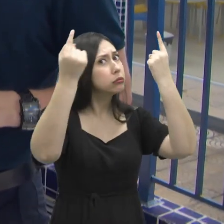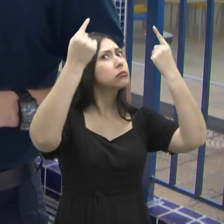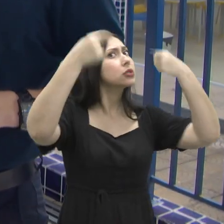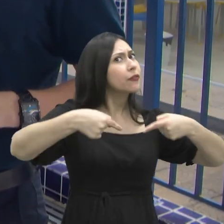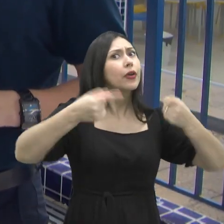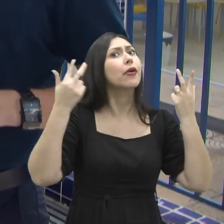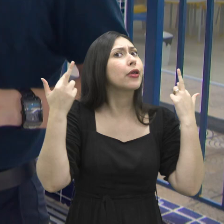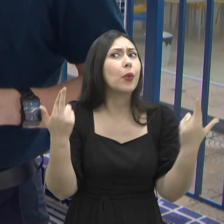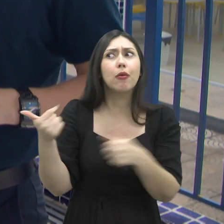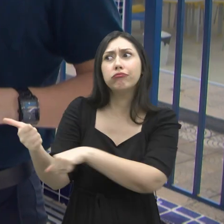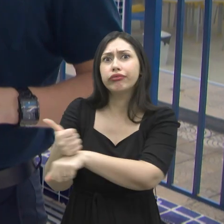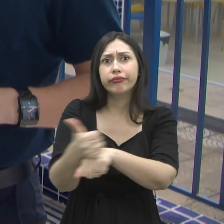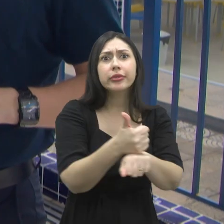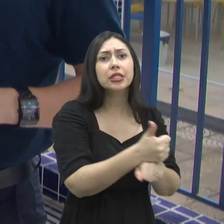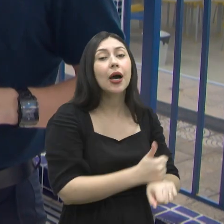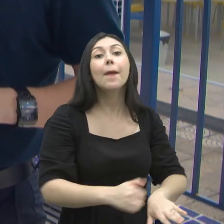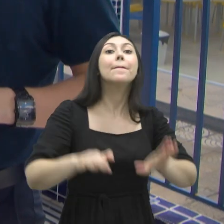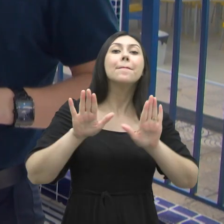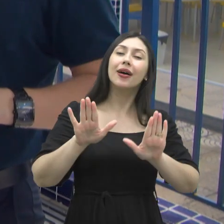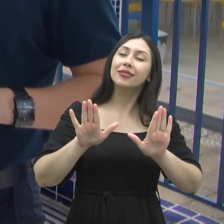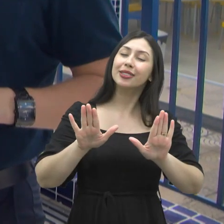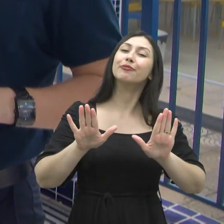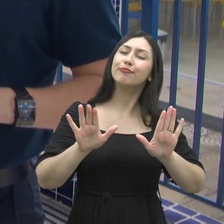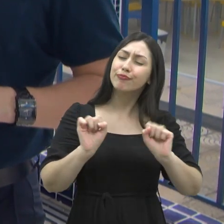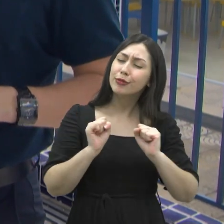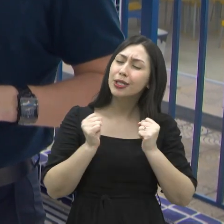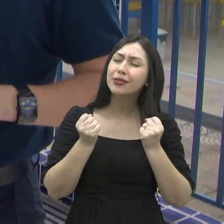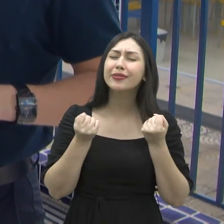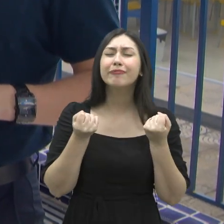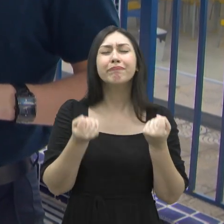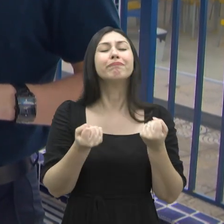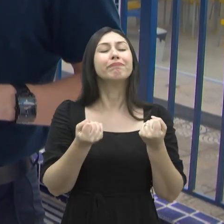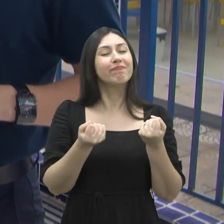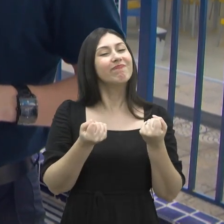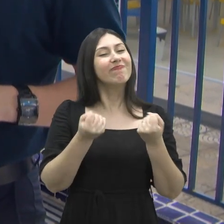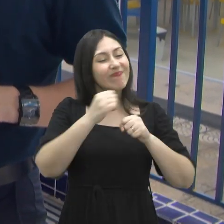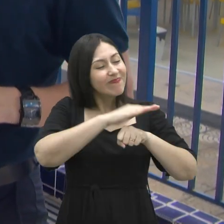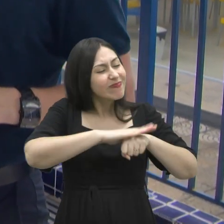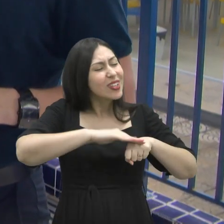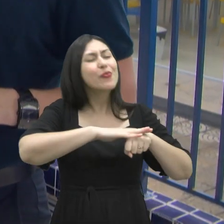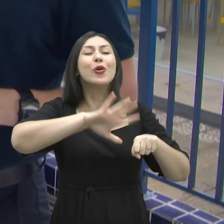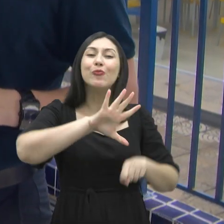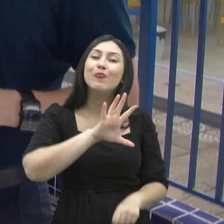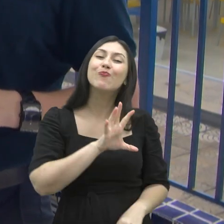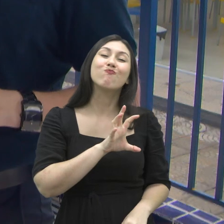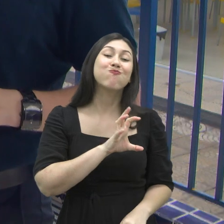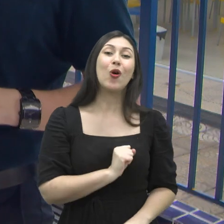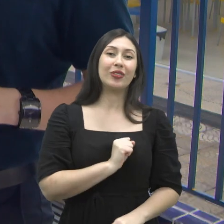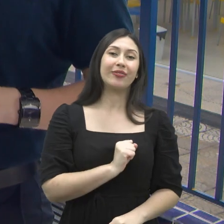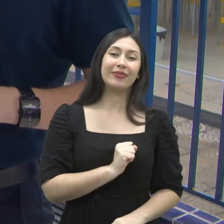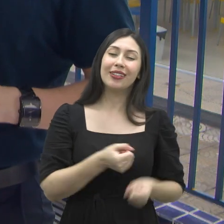como qualquer outra profissão, mas quando feito de maneira com carinho, com amor, com paixão pelo que